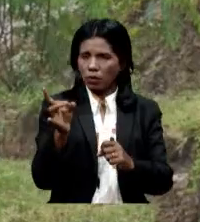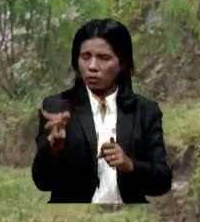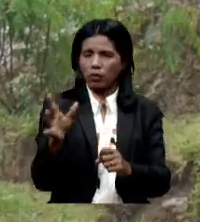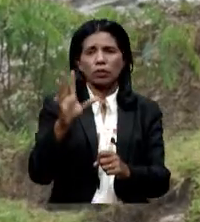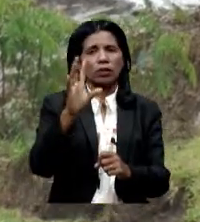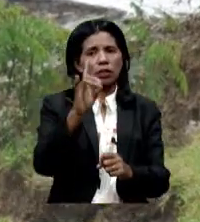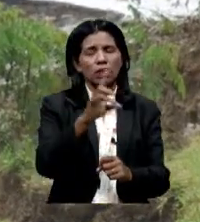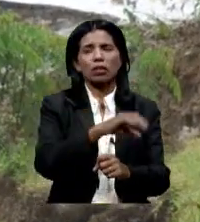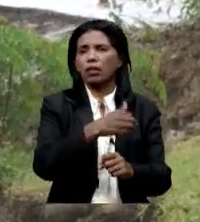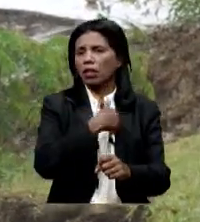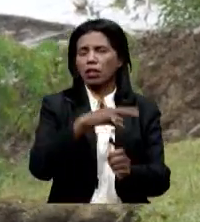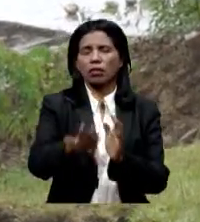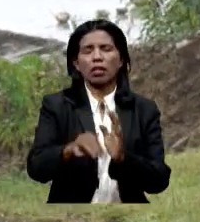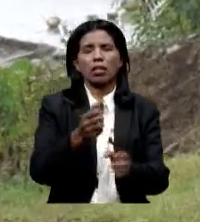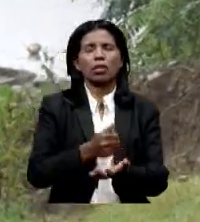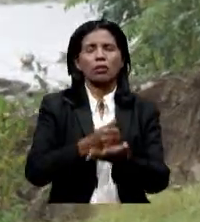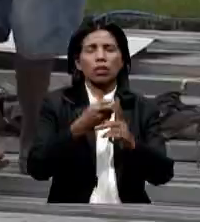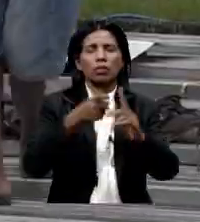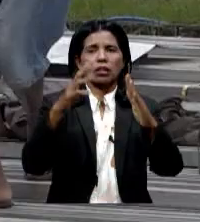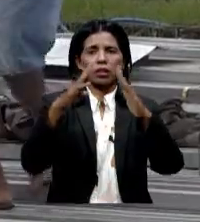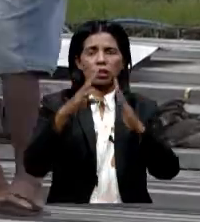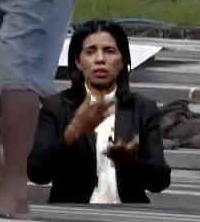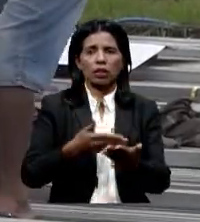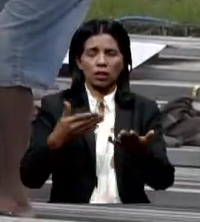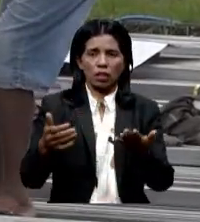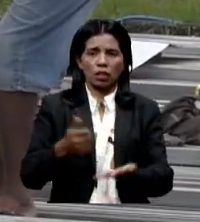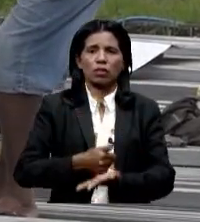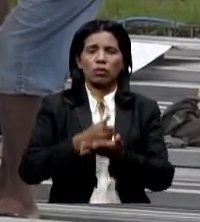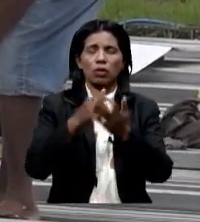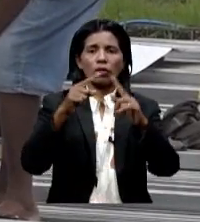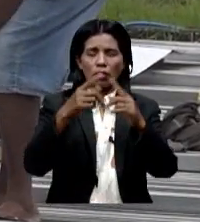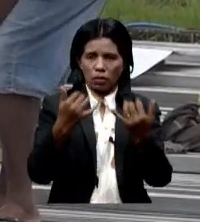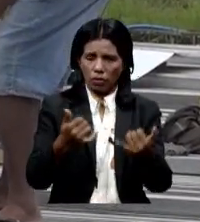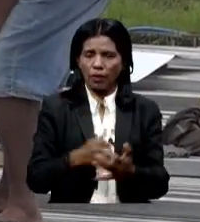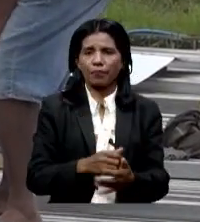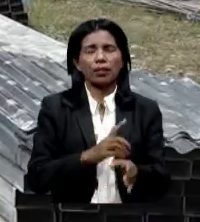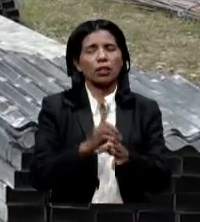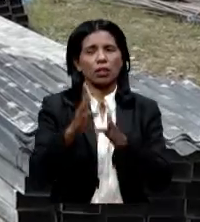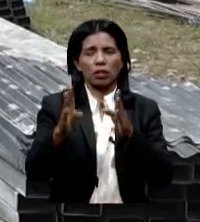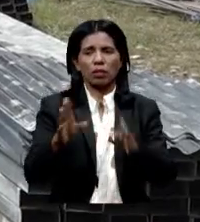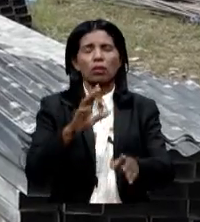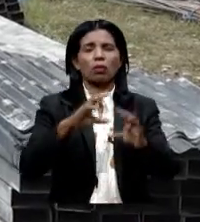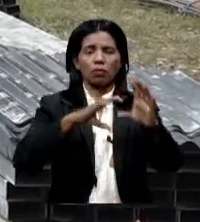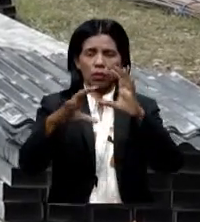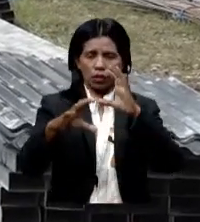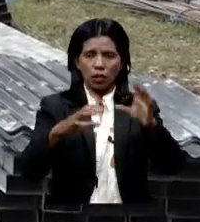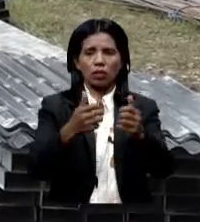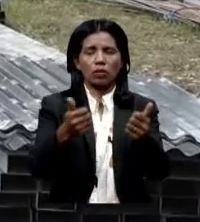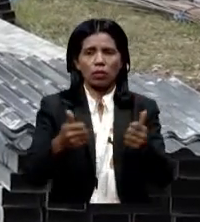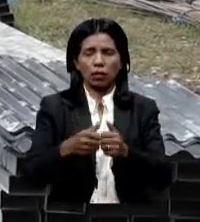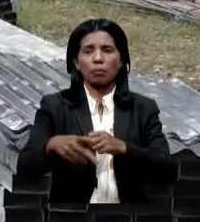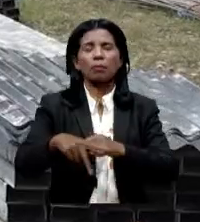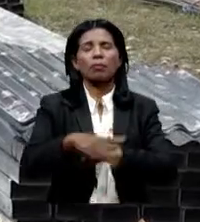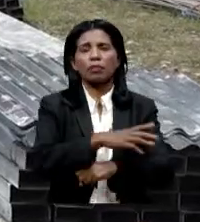serau hetan apoio material construção to agora. Diretor Gabinete Relação Externa no Comunicação Autoridade de Proteção